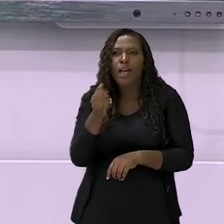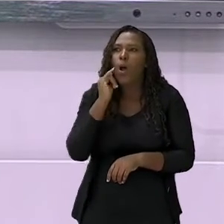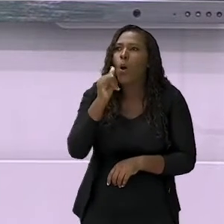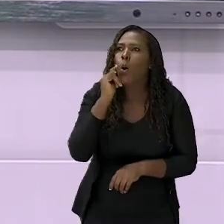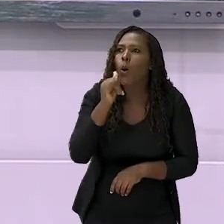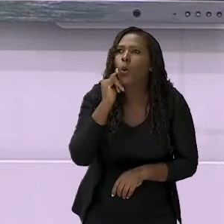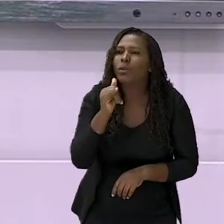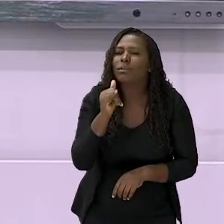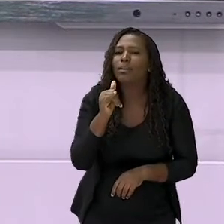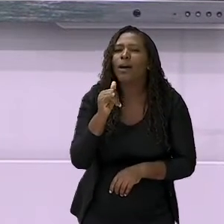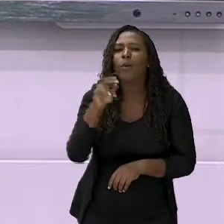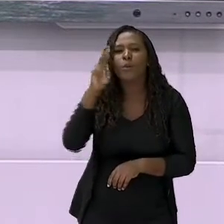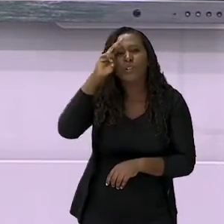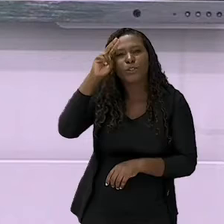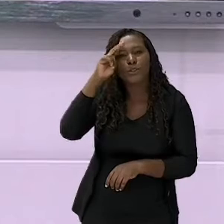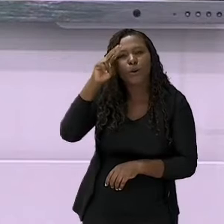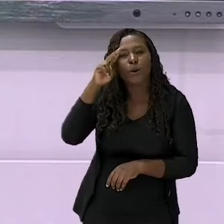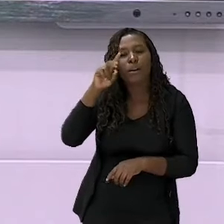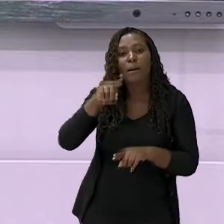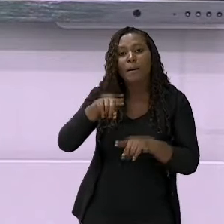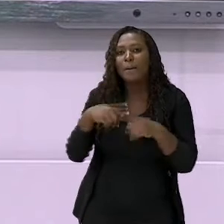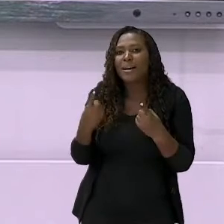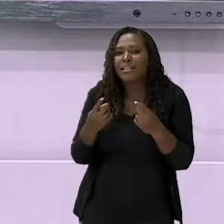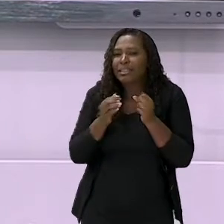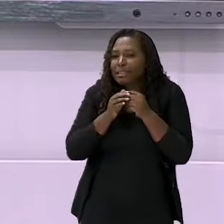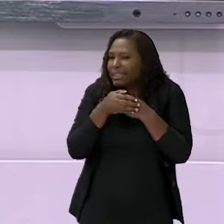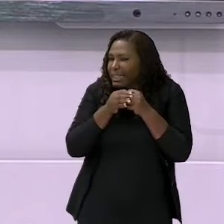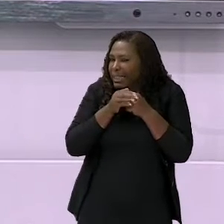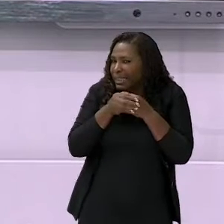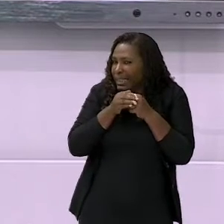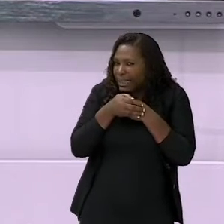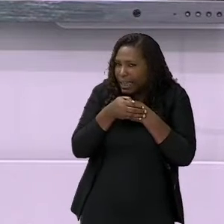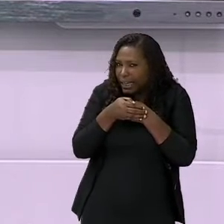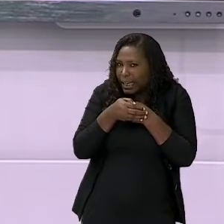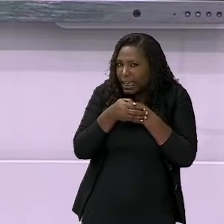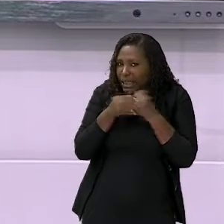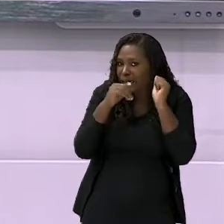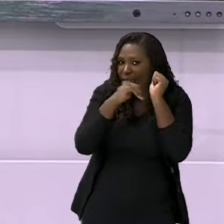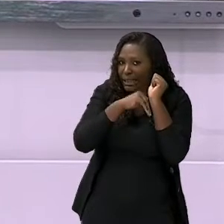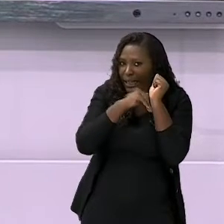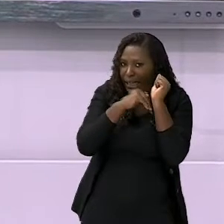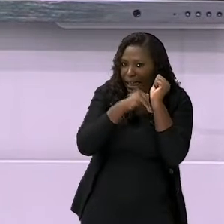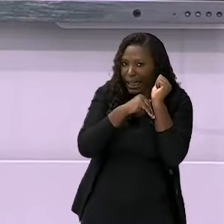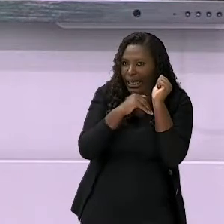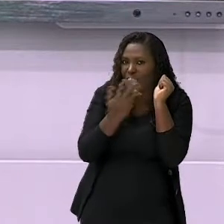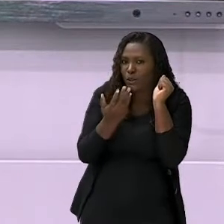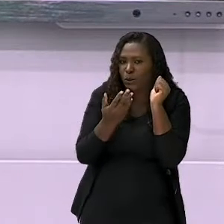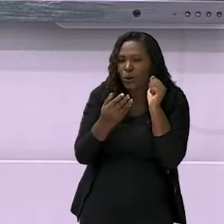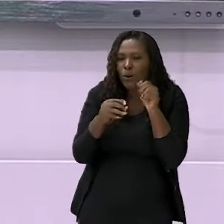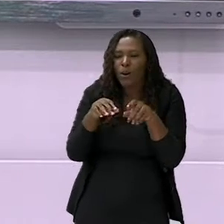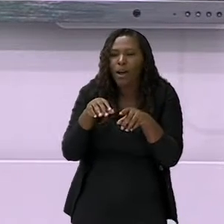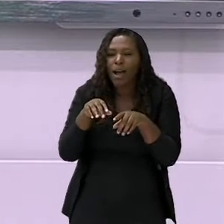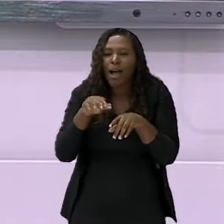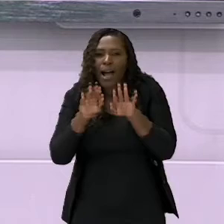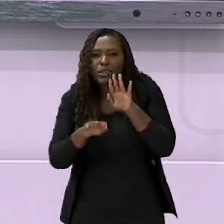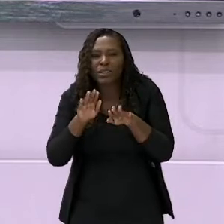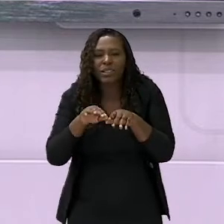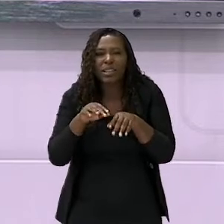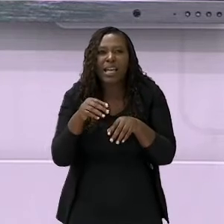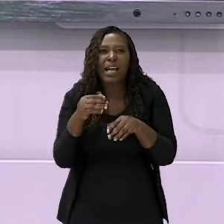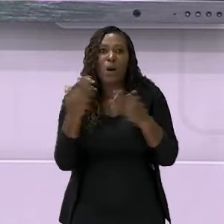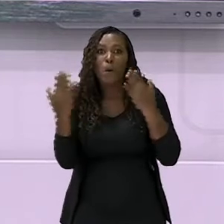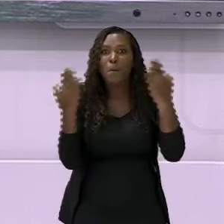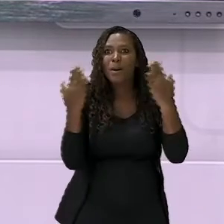ouvido de alguém, né? Por quê? Ela não fala, esse tipo de arte, vamos falar, esse tipo